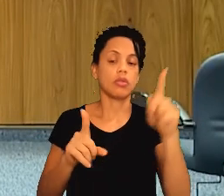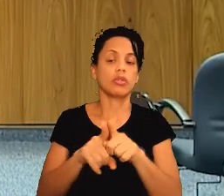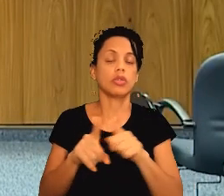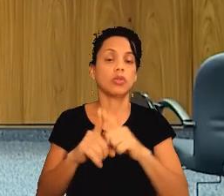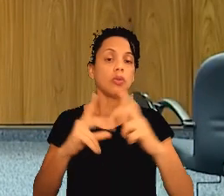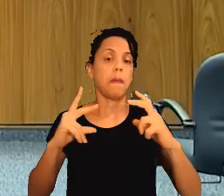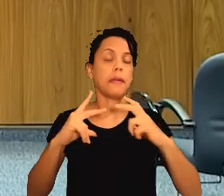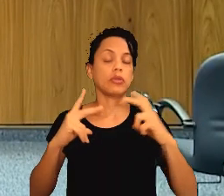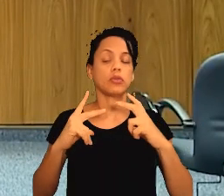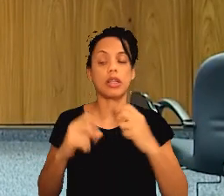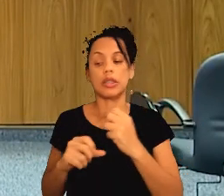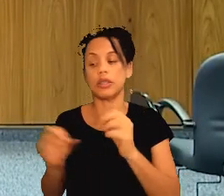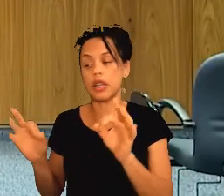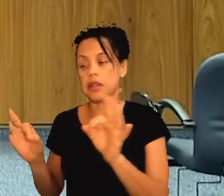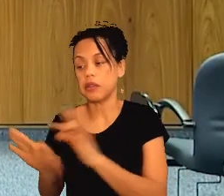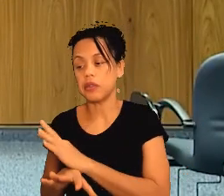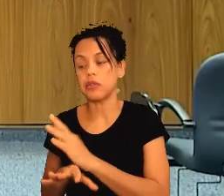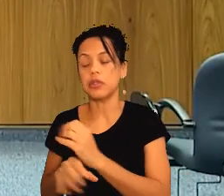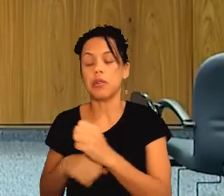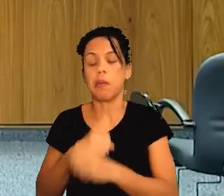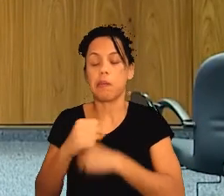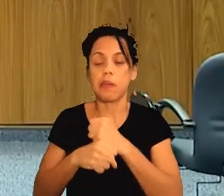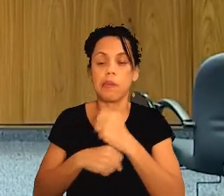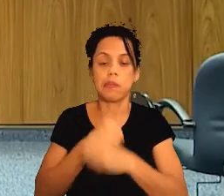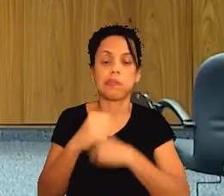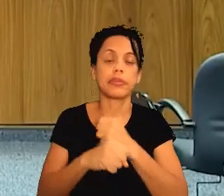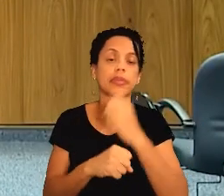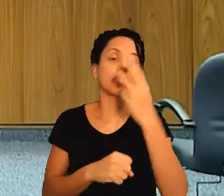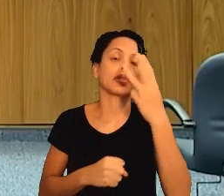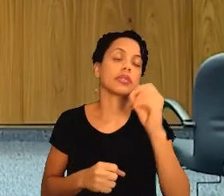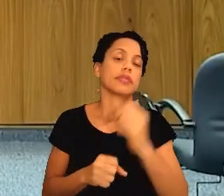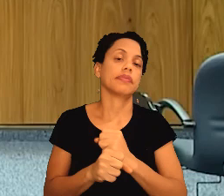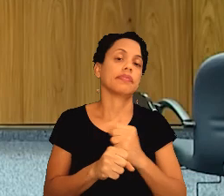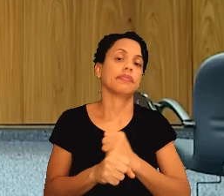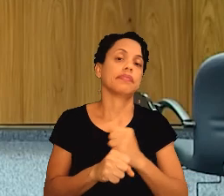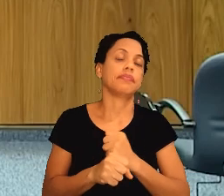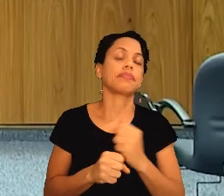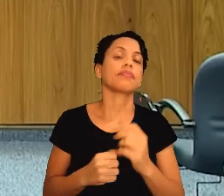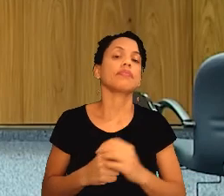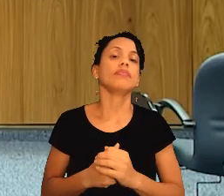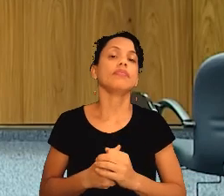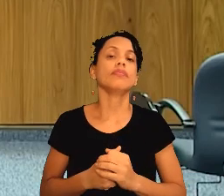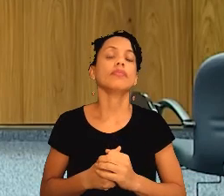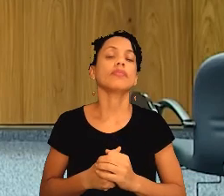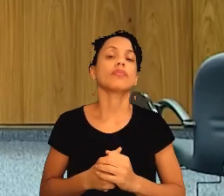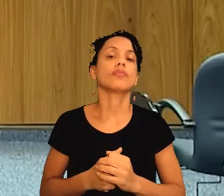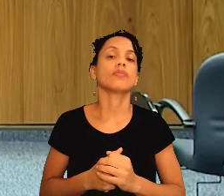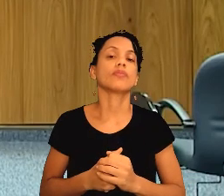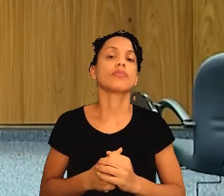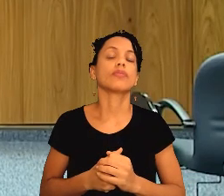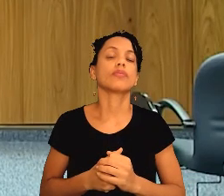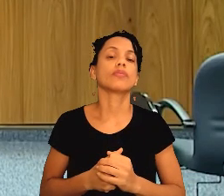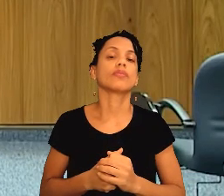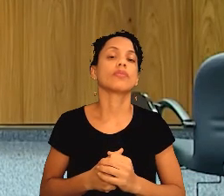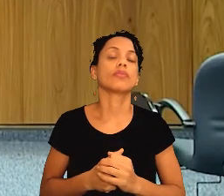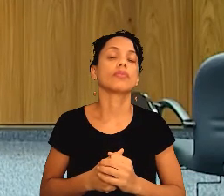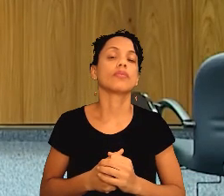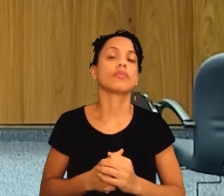muito particular, resolvia 30 anos de litígio, né, em Roraima. Né.